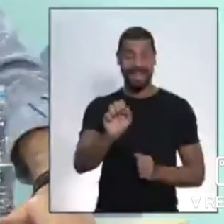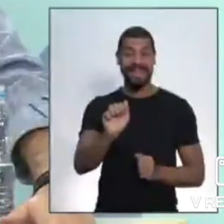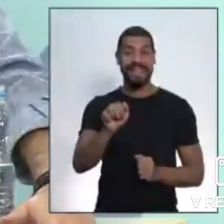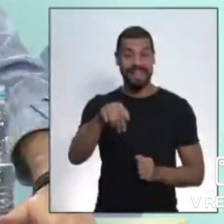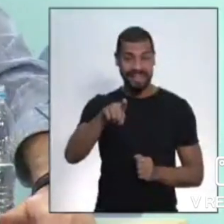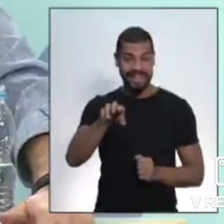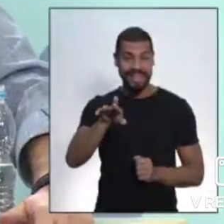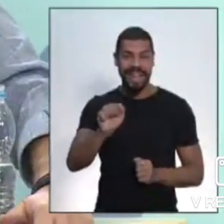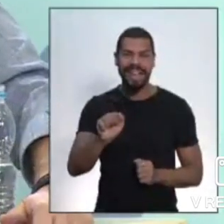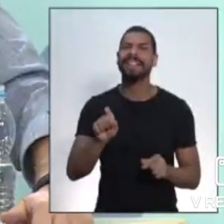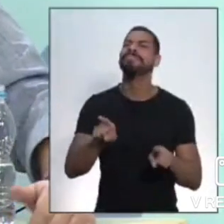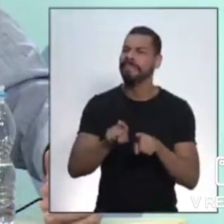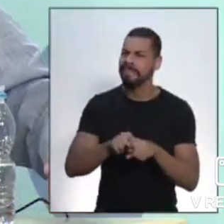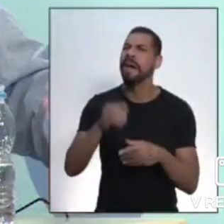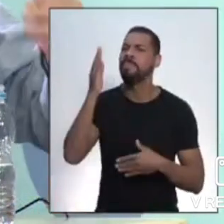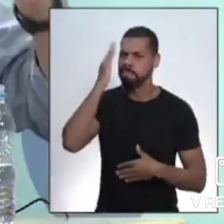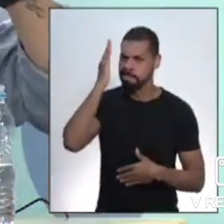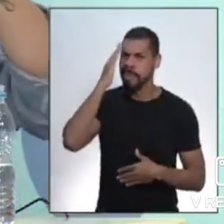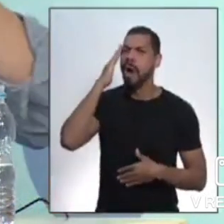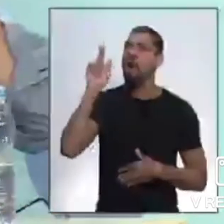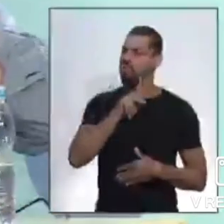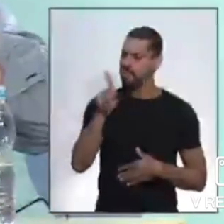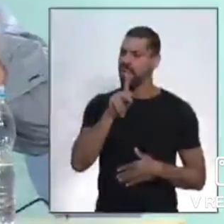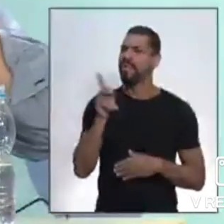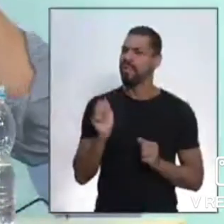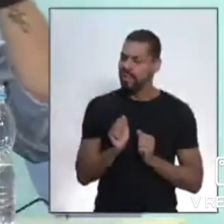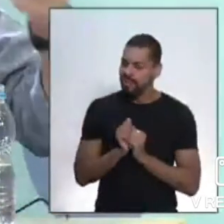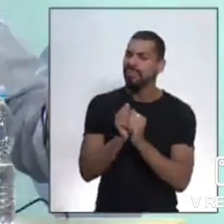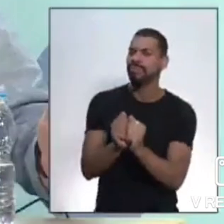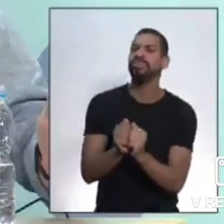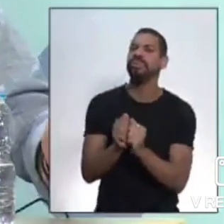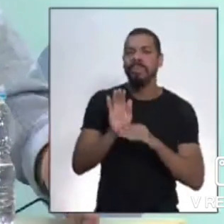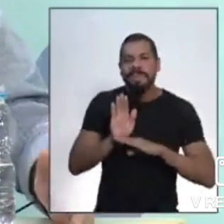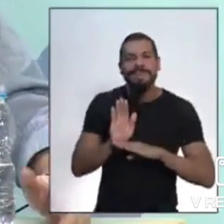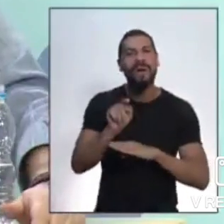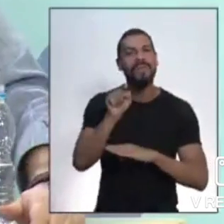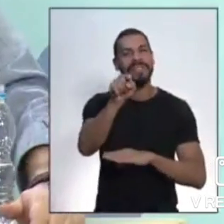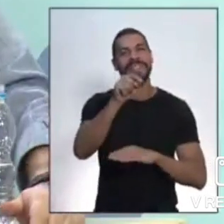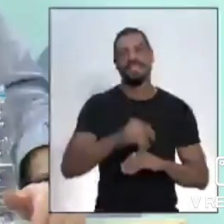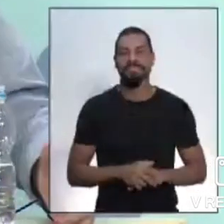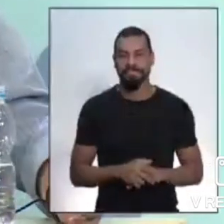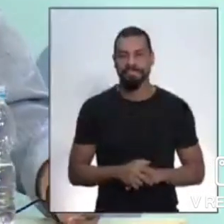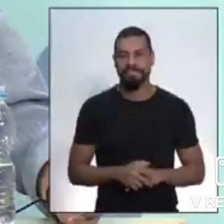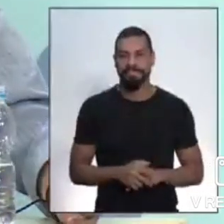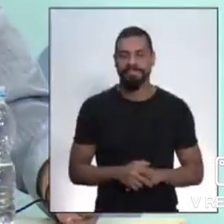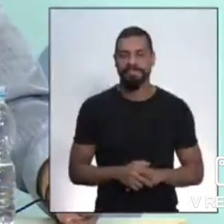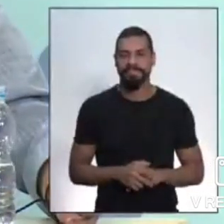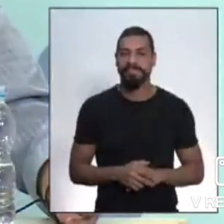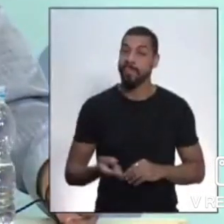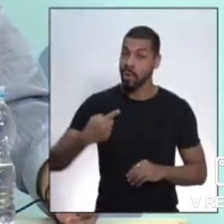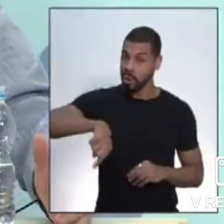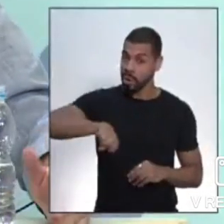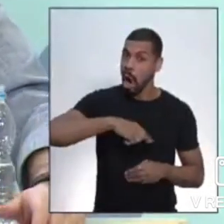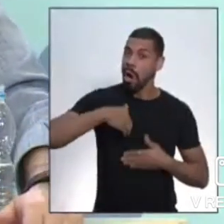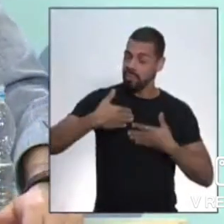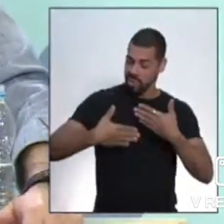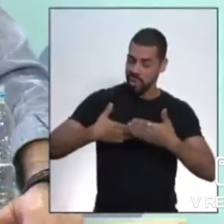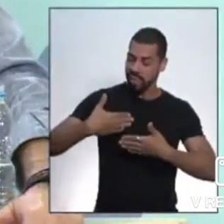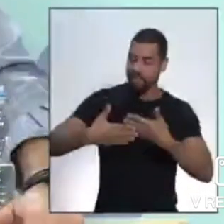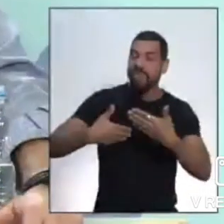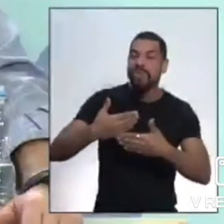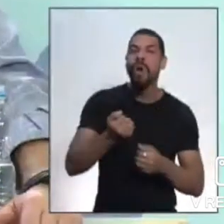outros professores também vão estar reforçando, né? Então, como eu comentei, nós estamos desenvolvendo a